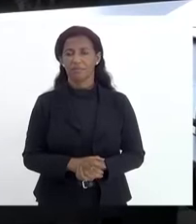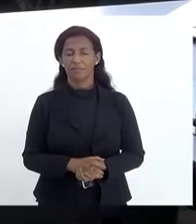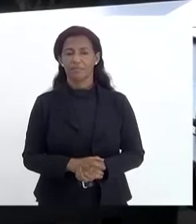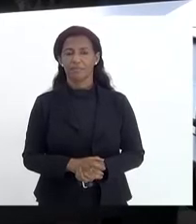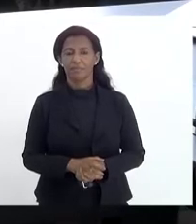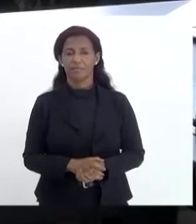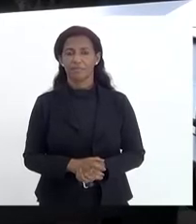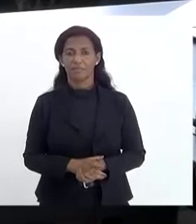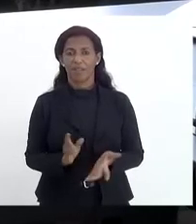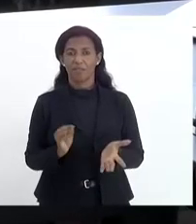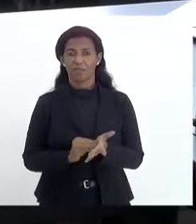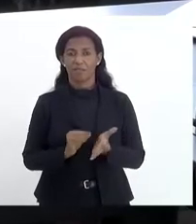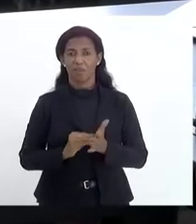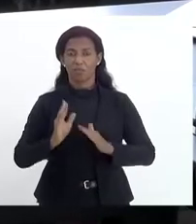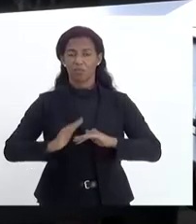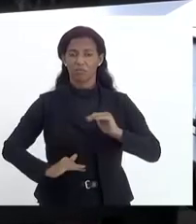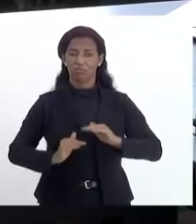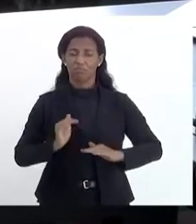competência.